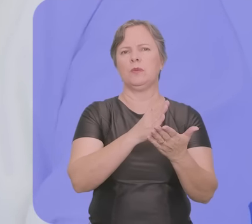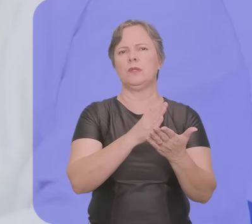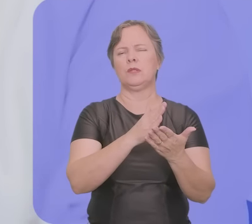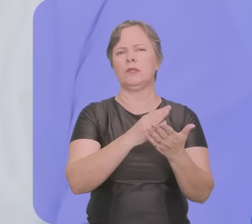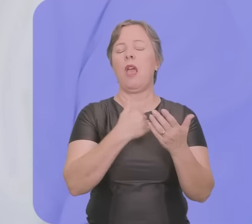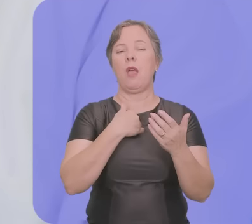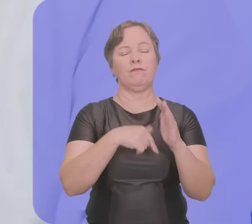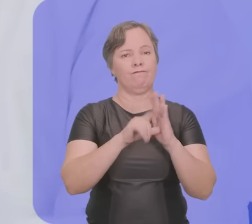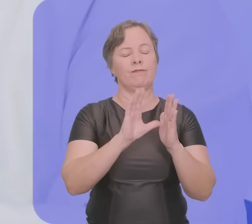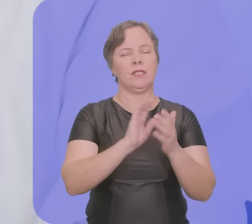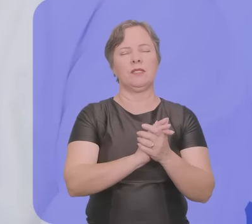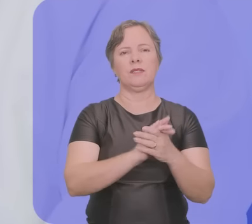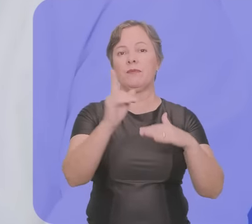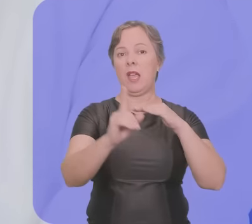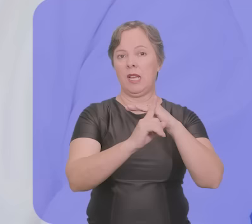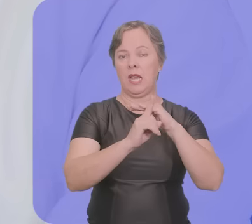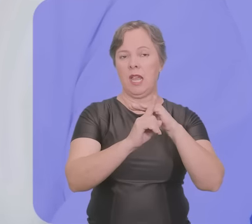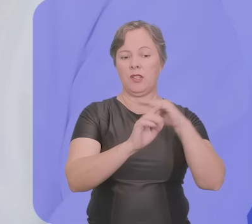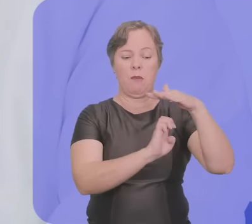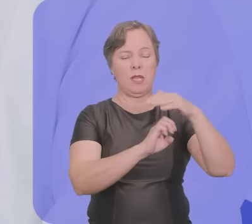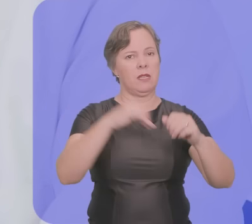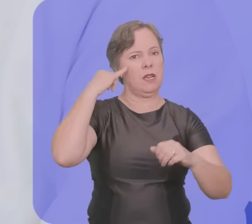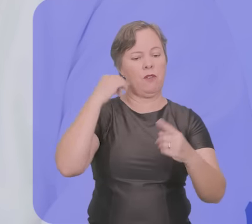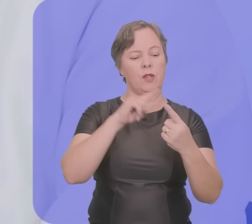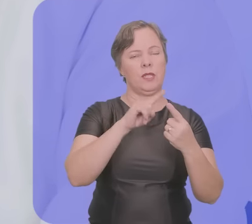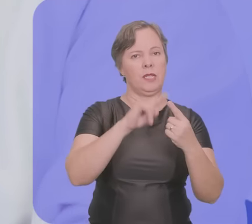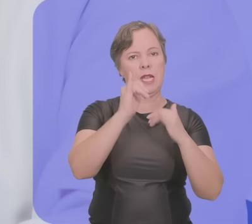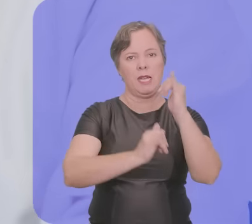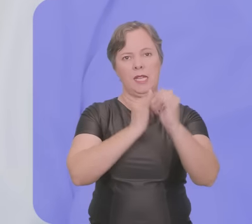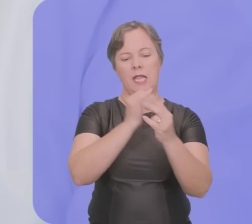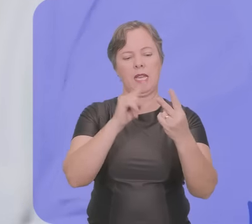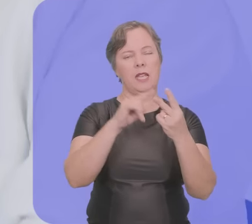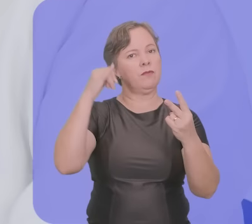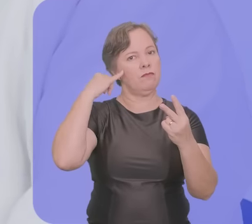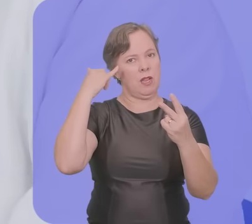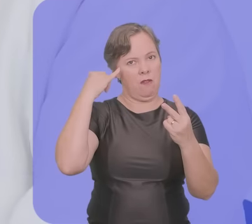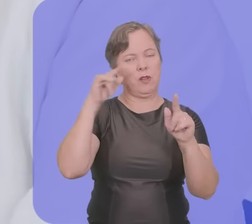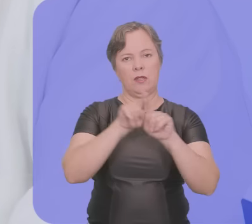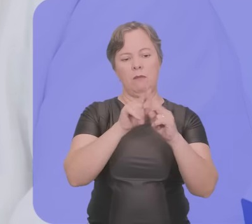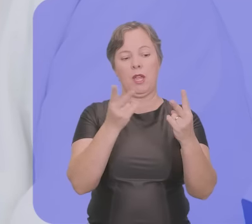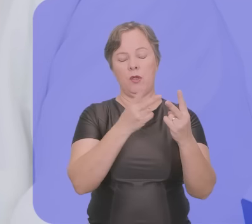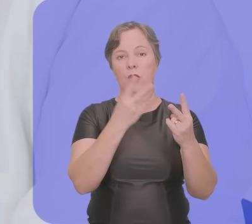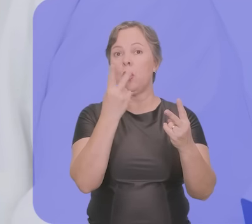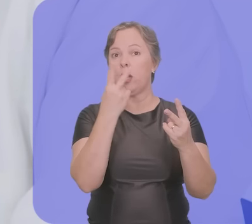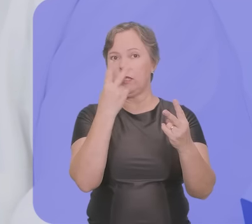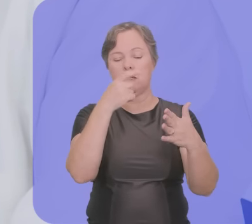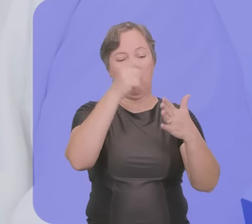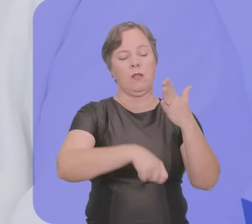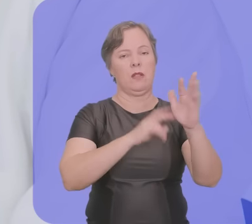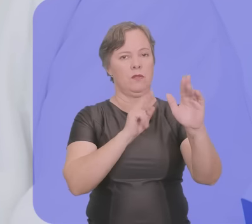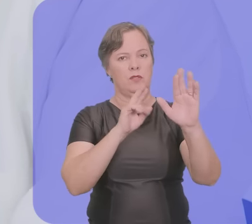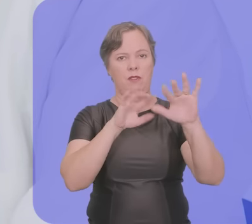de uma operadora com 2 serviços, tanto de internet como de telefonia móvel. Eram 2 contratos separados.